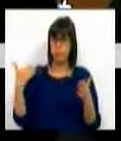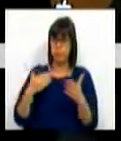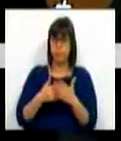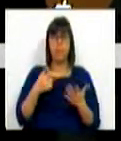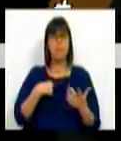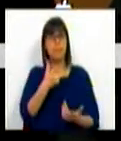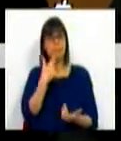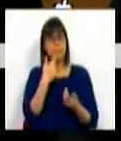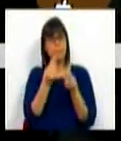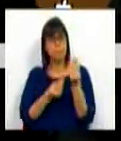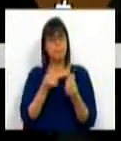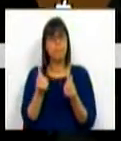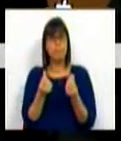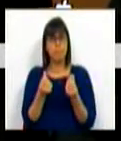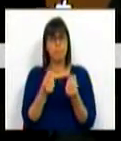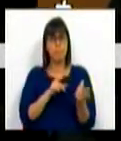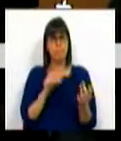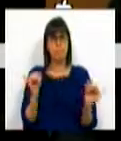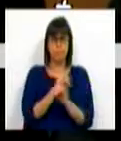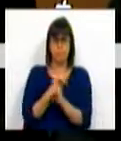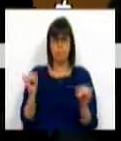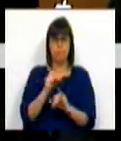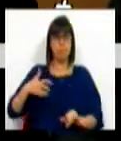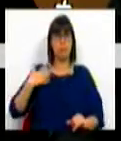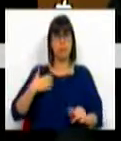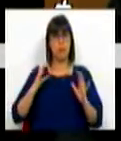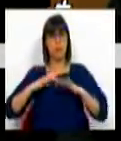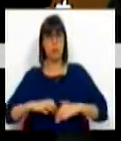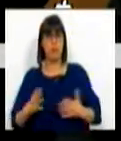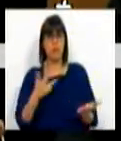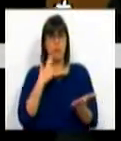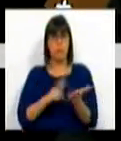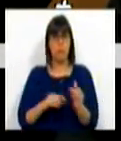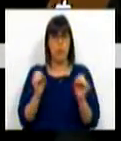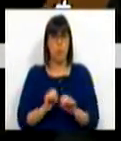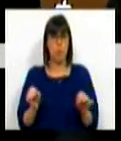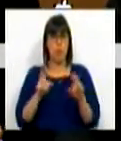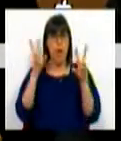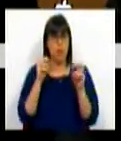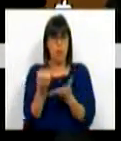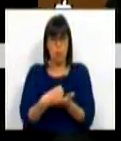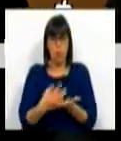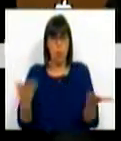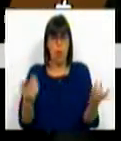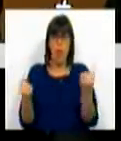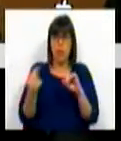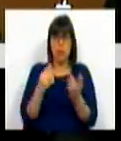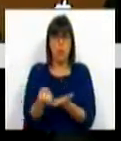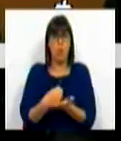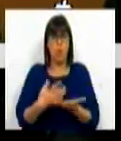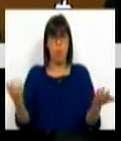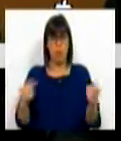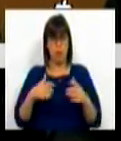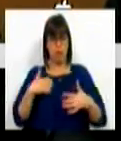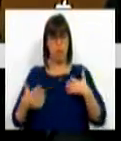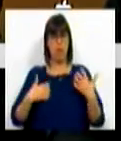aquilo que nos fomos apercebendo é que foram alternando entre a exaltação e a frustração, porque, na verdade, não há assunto nenhum para ser discutido